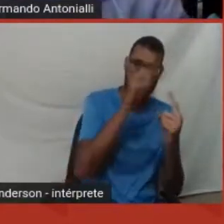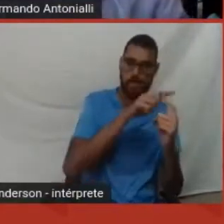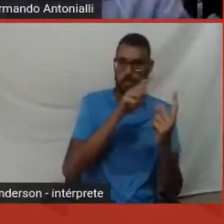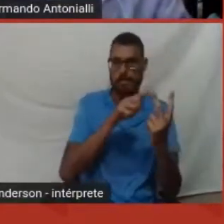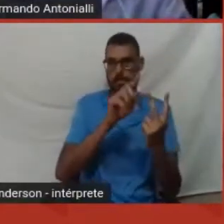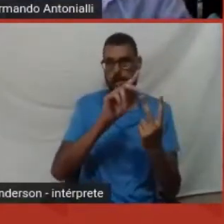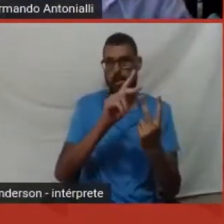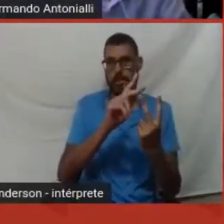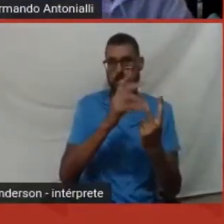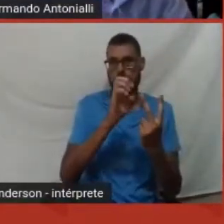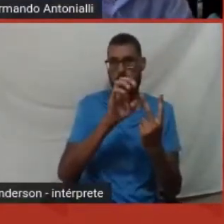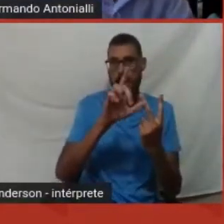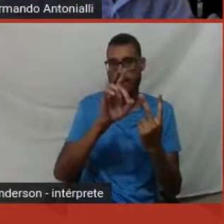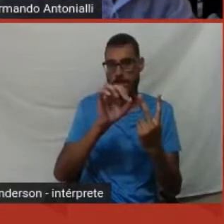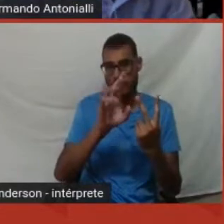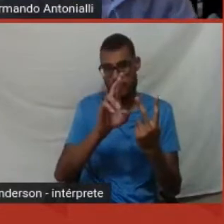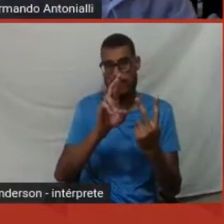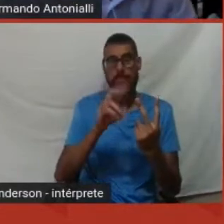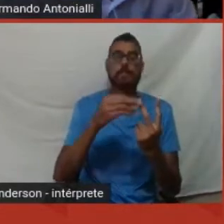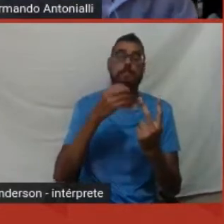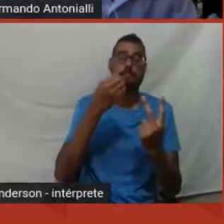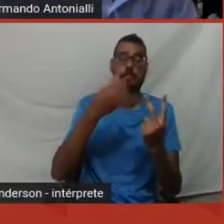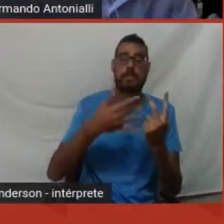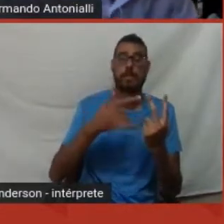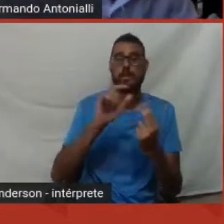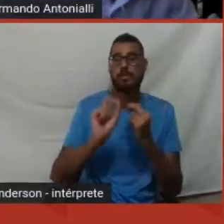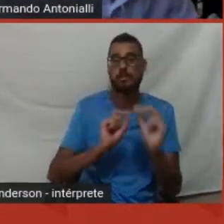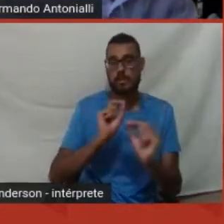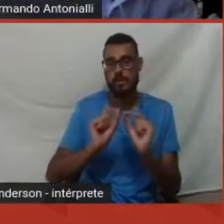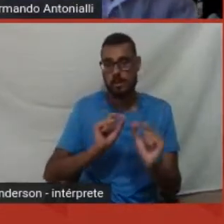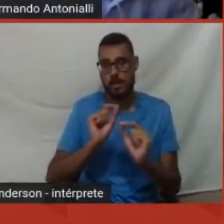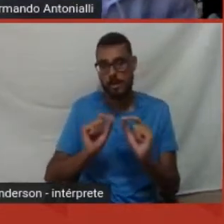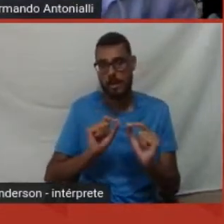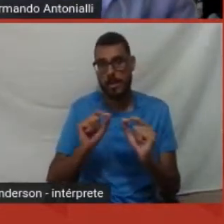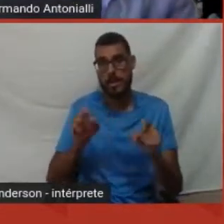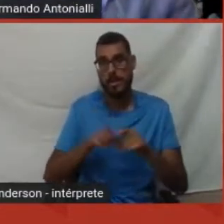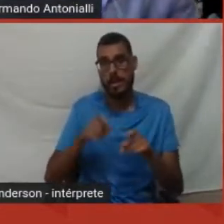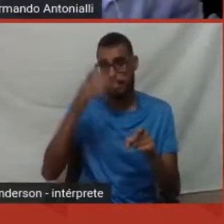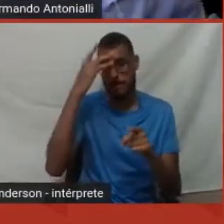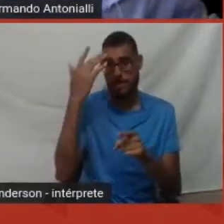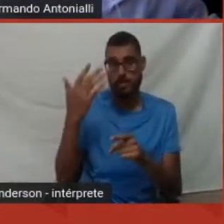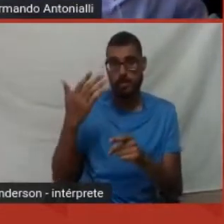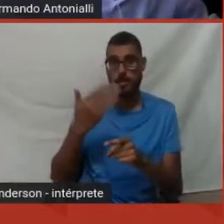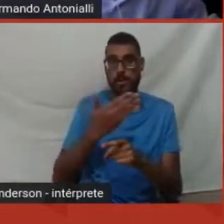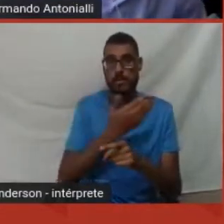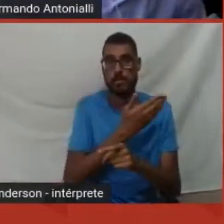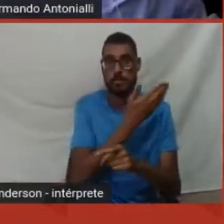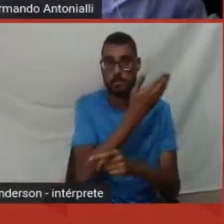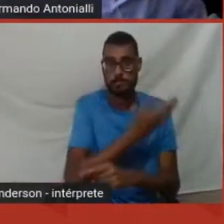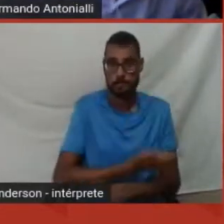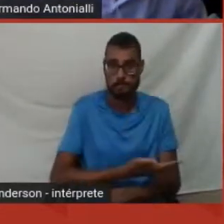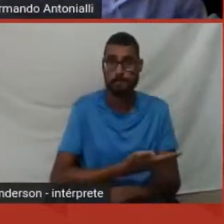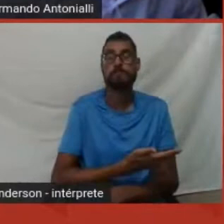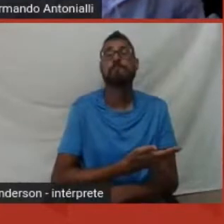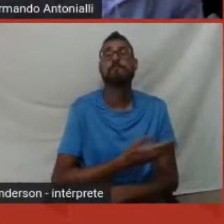oficina, né? Não seria possível fazê-lo sem a contribuição desses nobres colegas, professores dos diversos departamentos do